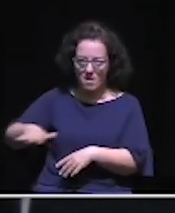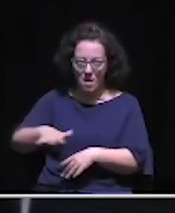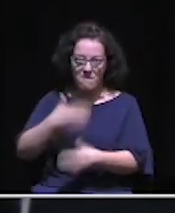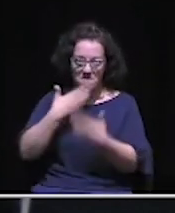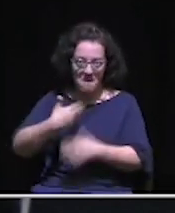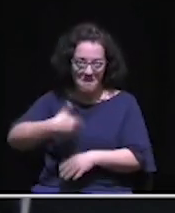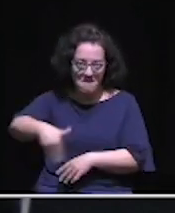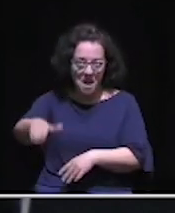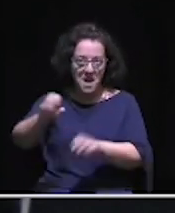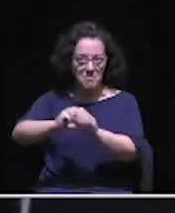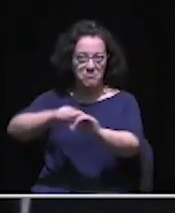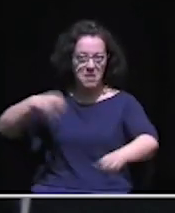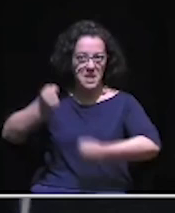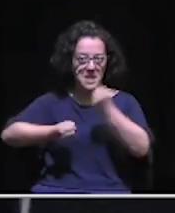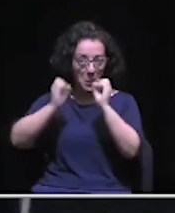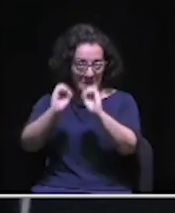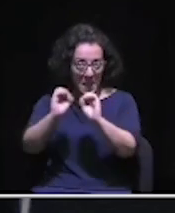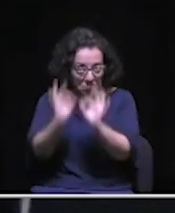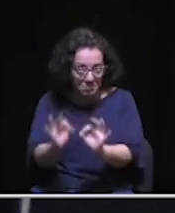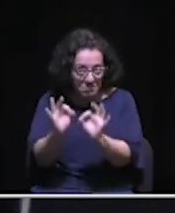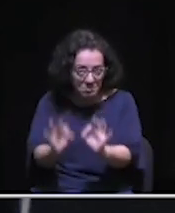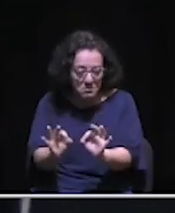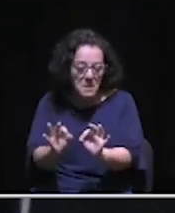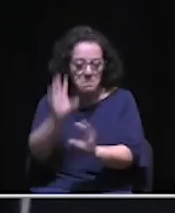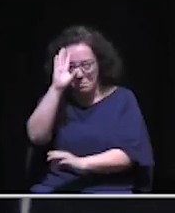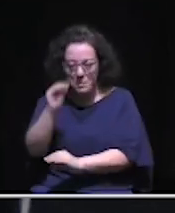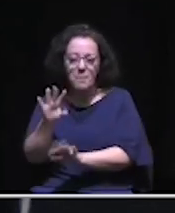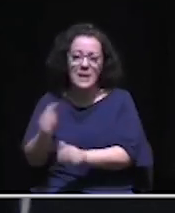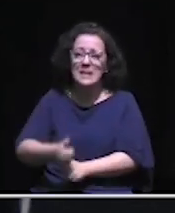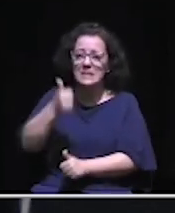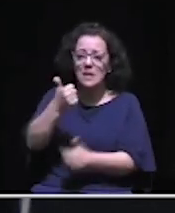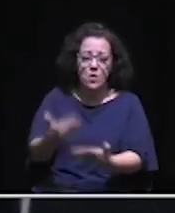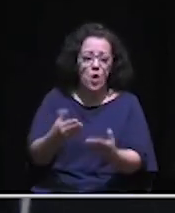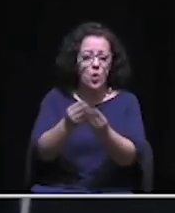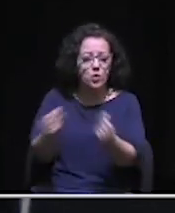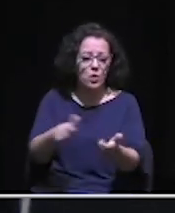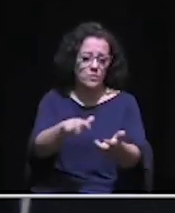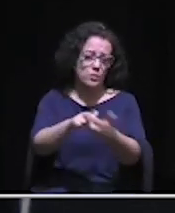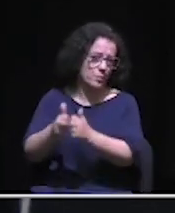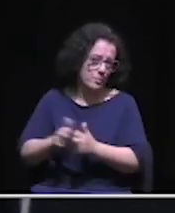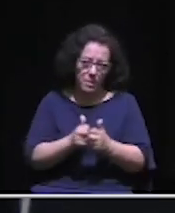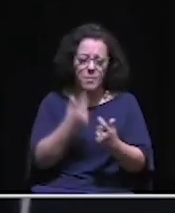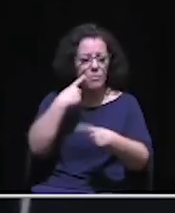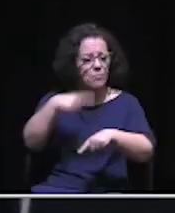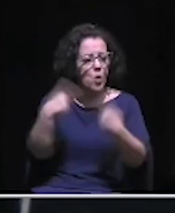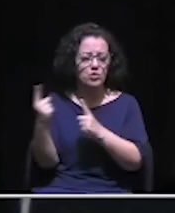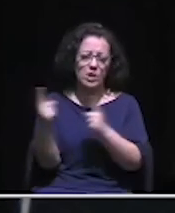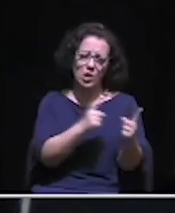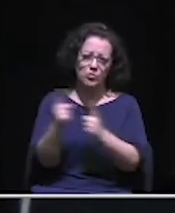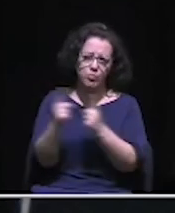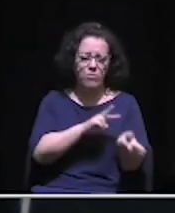neutralidade carbónica? Mas agora o urgente é, de facto, resolver os constrangimentos, apresentar as soluções e os transportes alternativos de forma clara